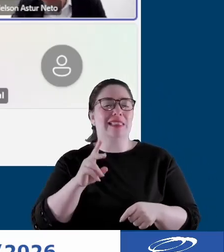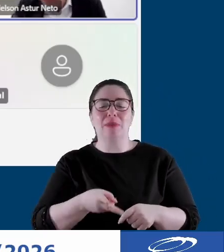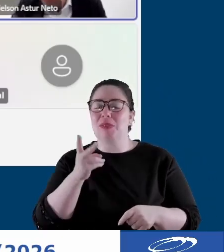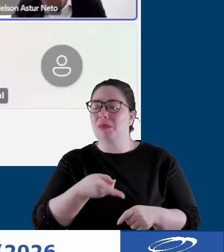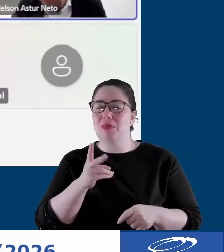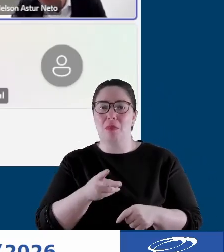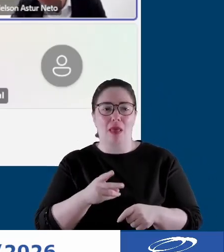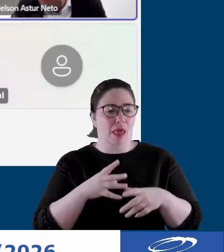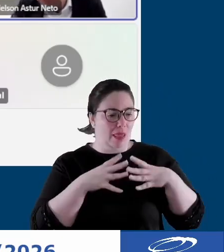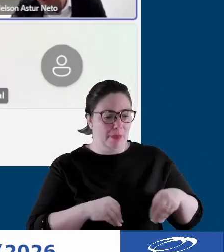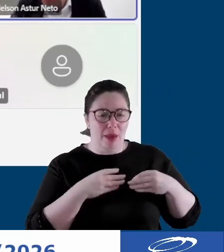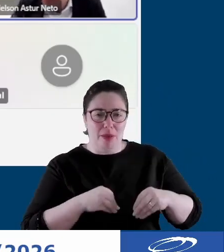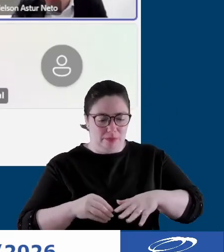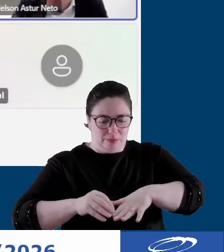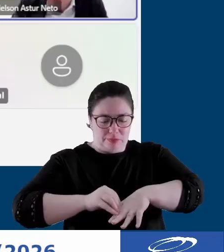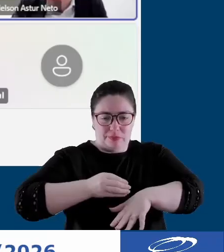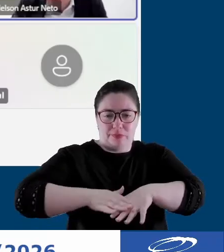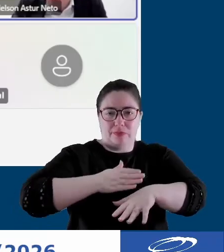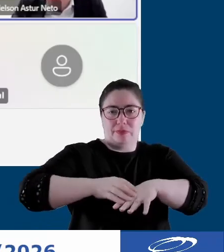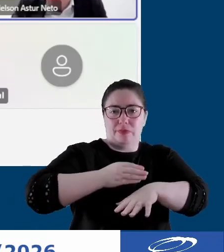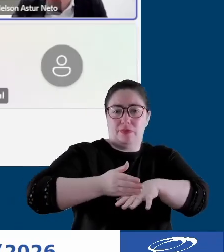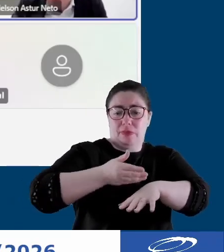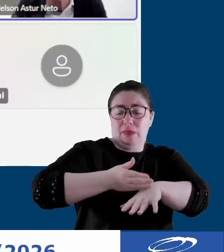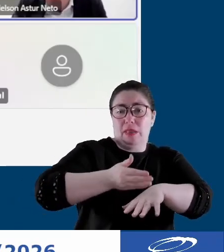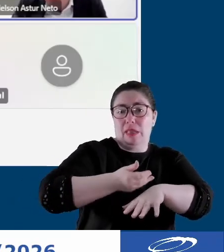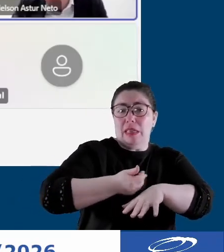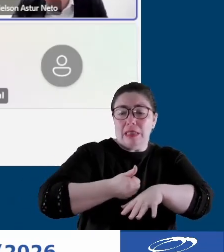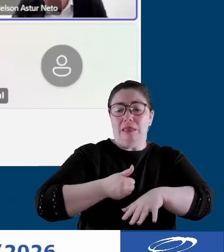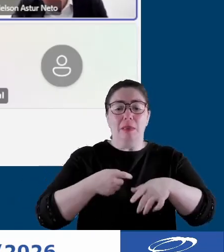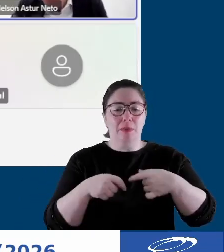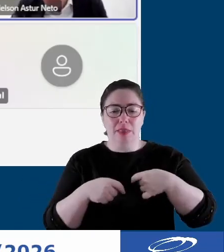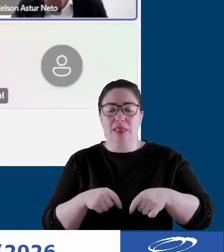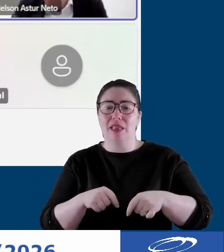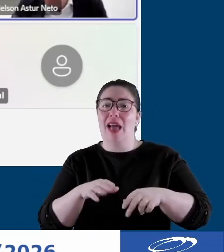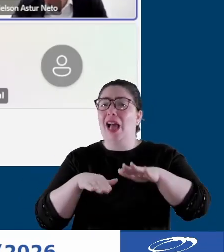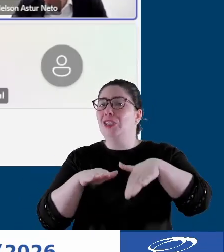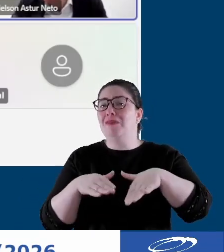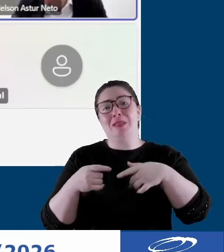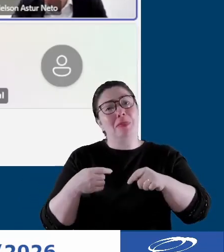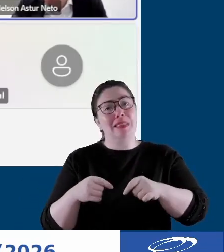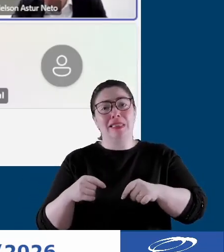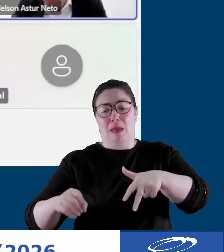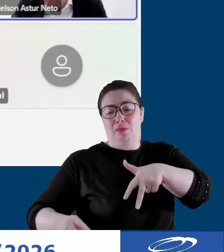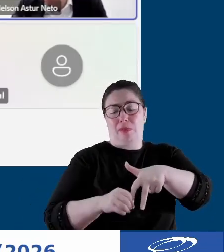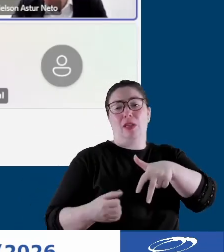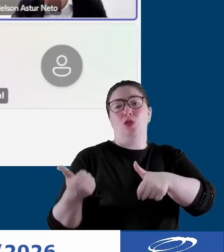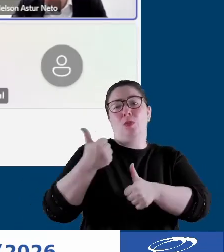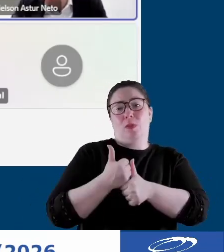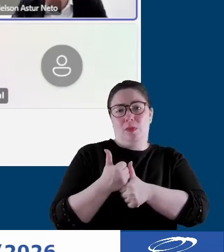conseguir retirar o implante. Eventualmente, ele consegue trocar, sim, o implante para eliminar